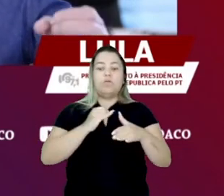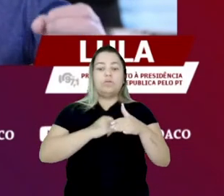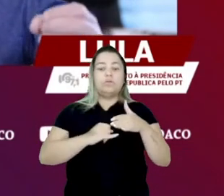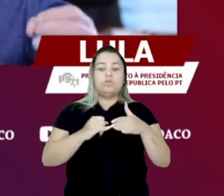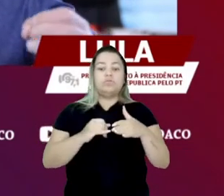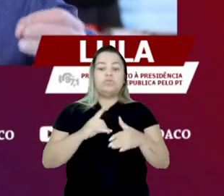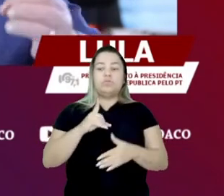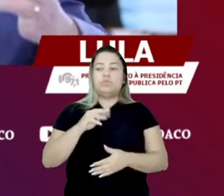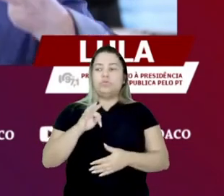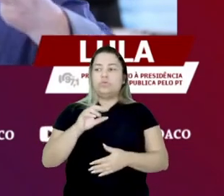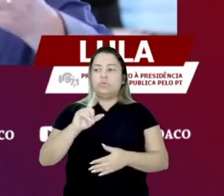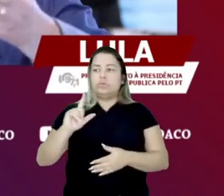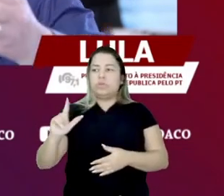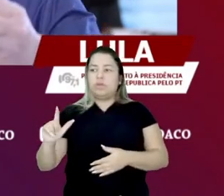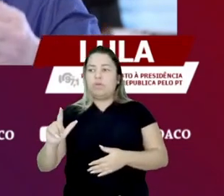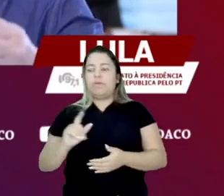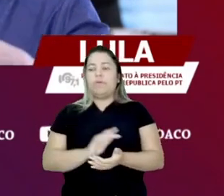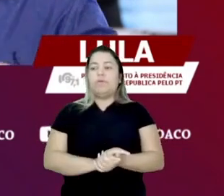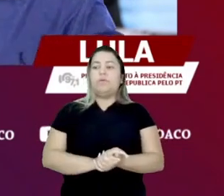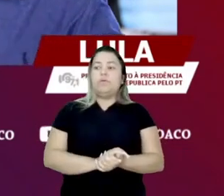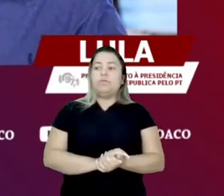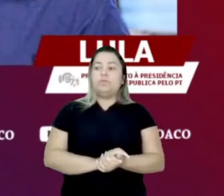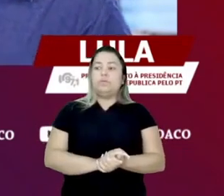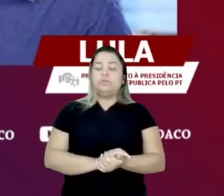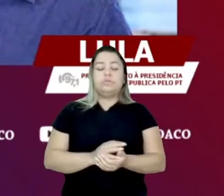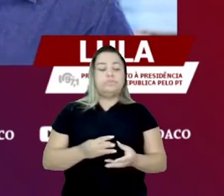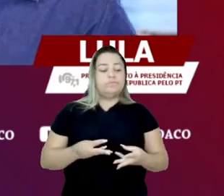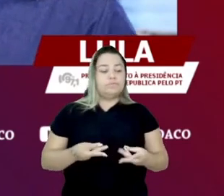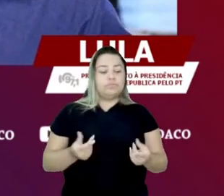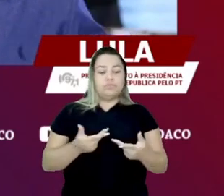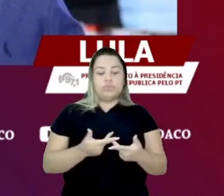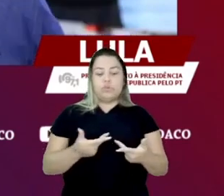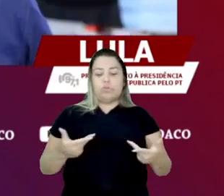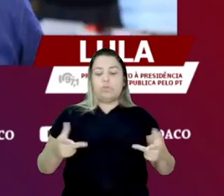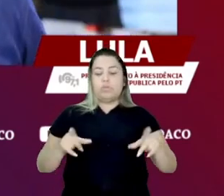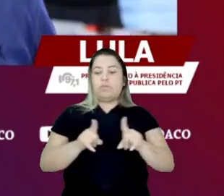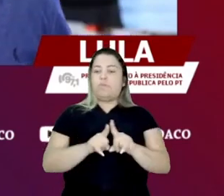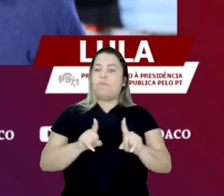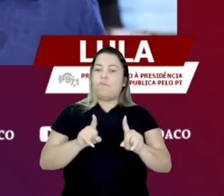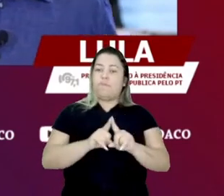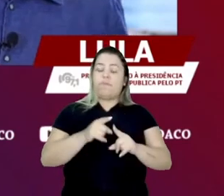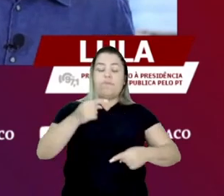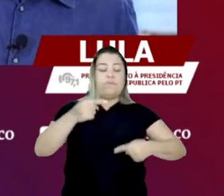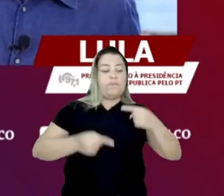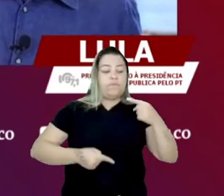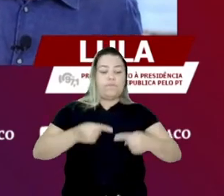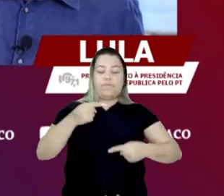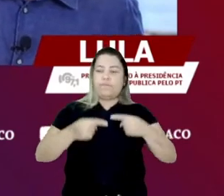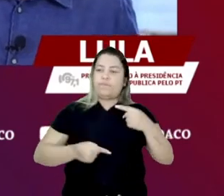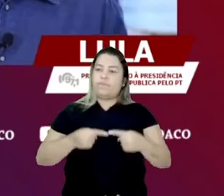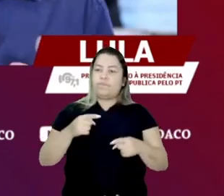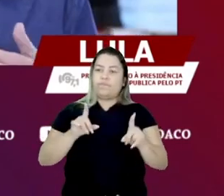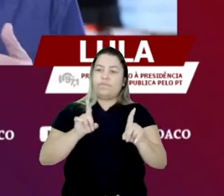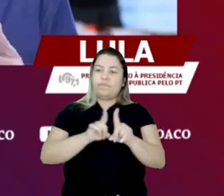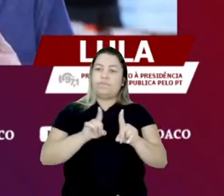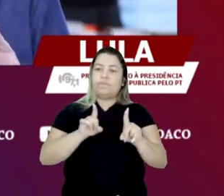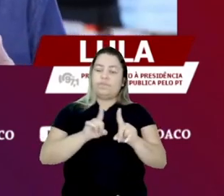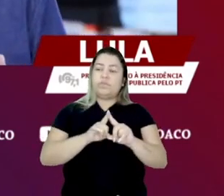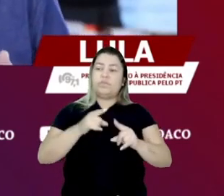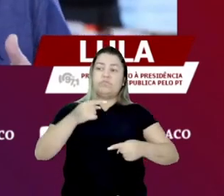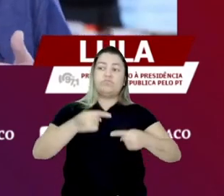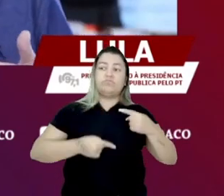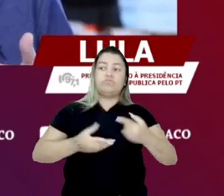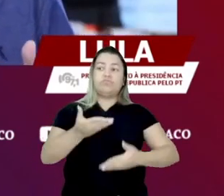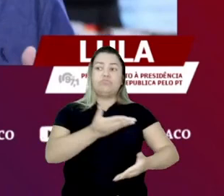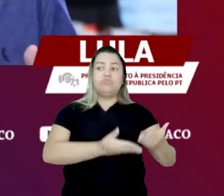envolvendo os trabalhadores, envolvendo o Estado, envolvendo os empresários, envolvendo as universidades, para que a gente